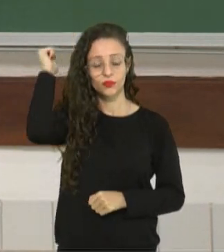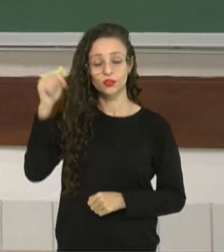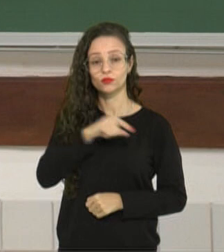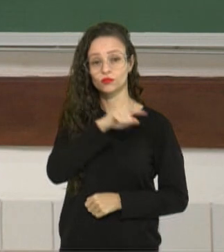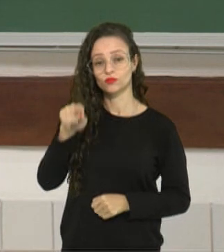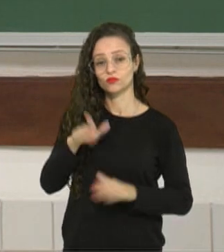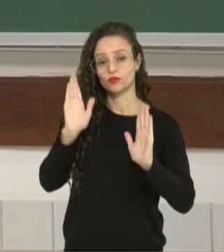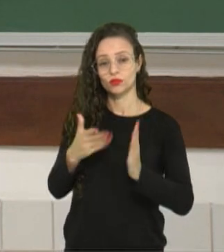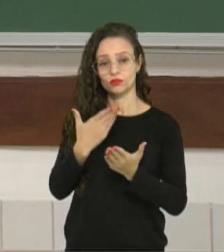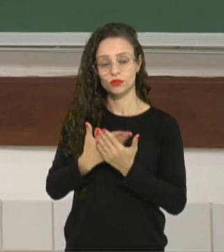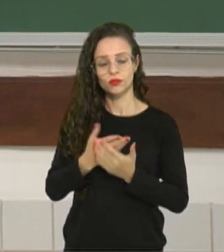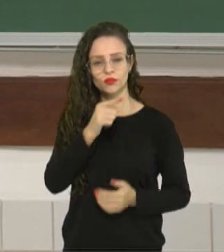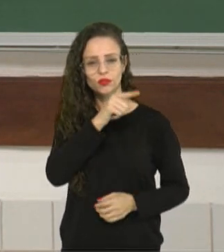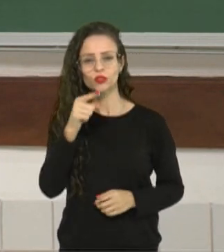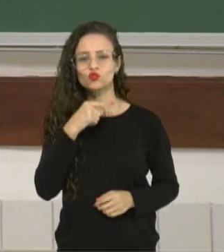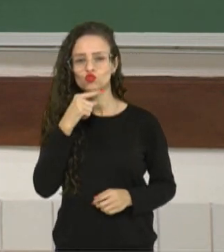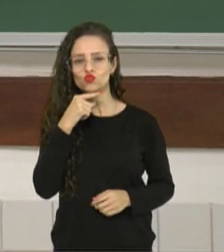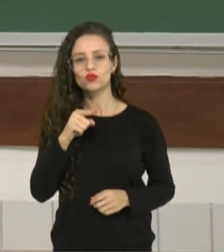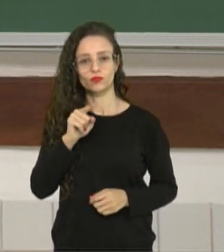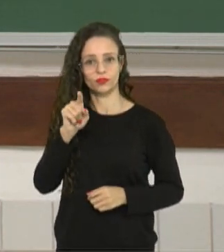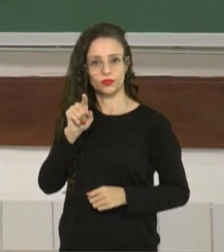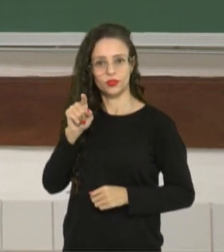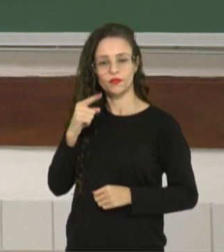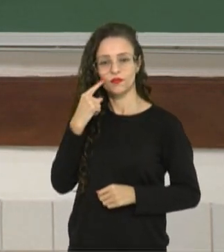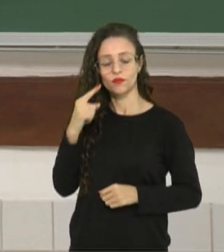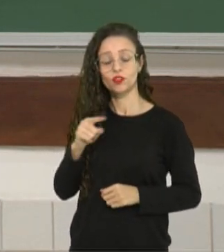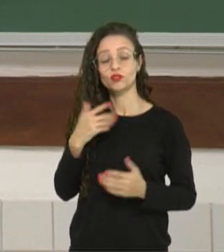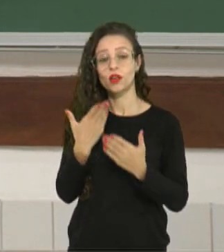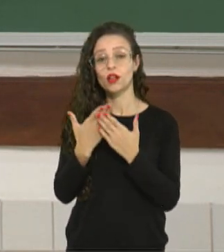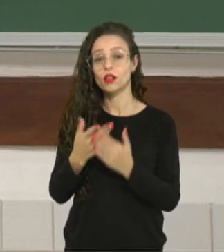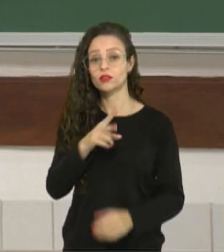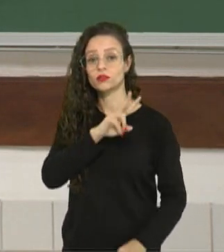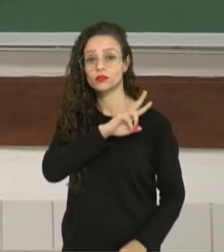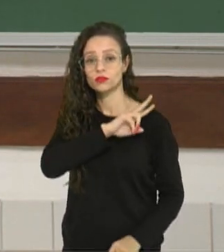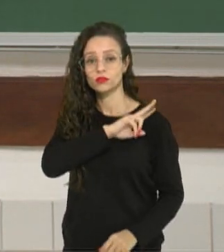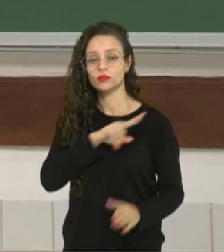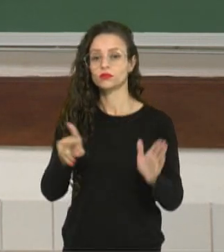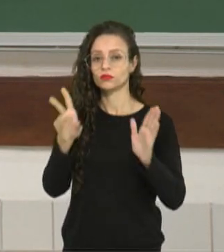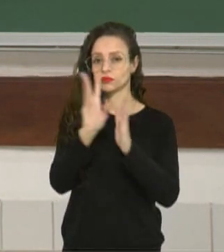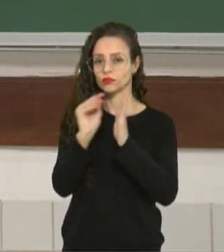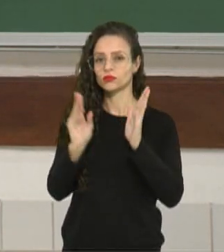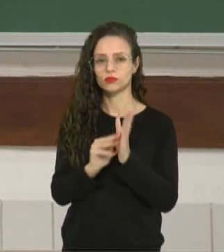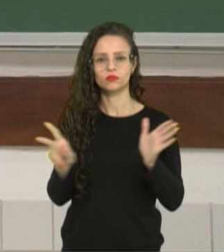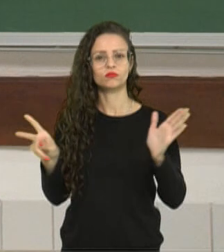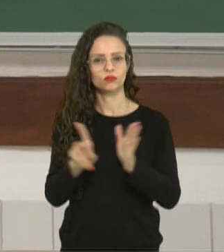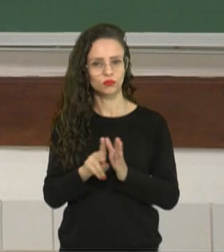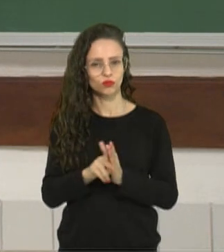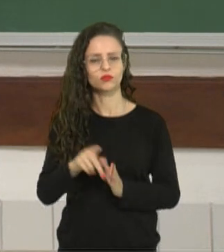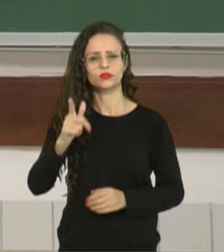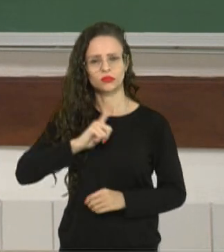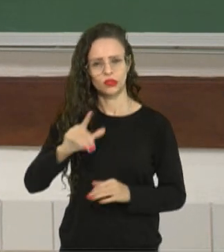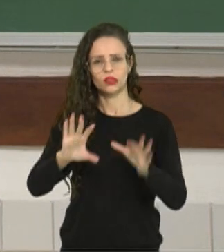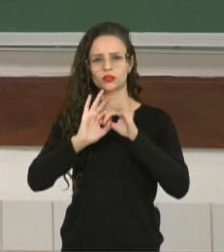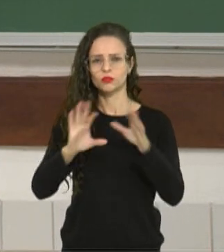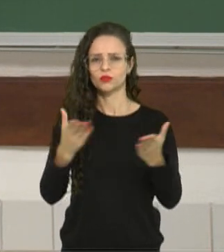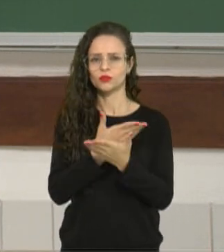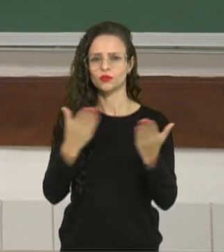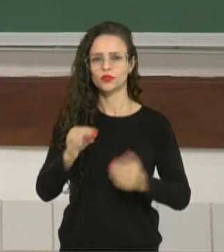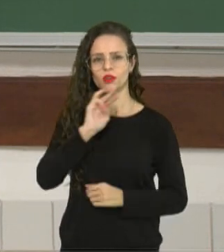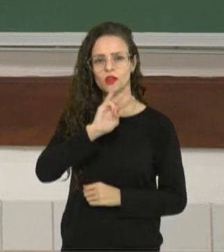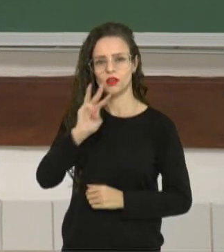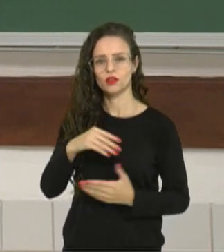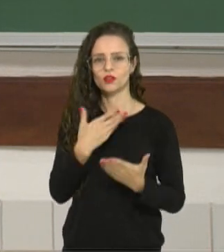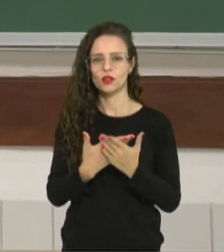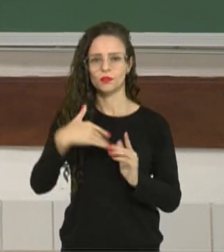se você ficar com alguma dúvida, corre lá nas aulas do segundo ano, que esse conteúdo já foi trabalhado, o material está lá disponível no site do